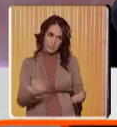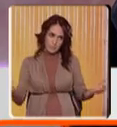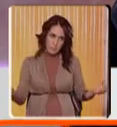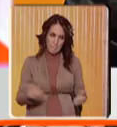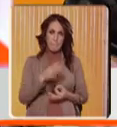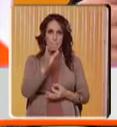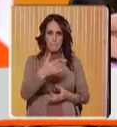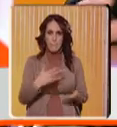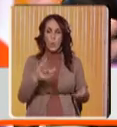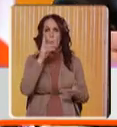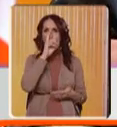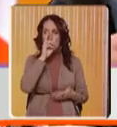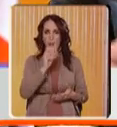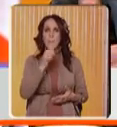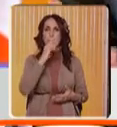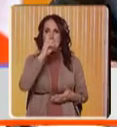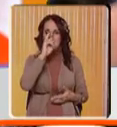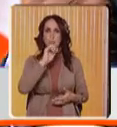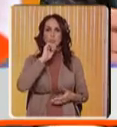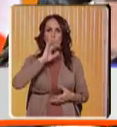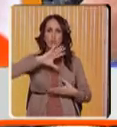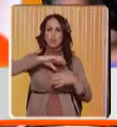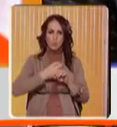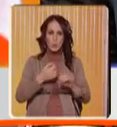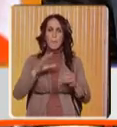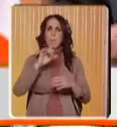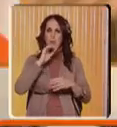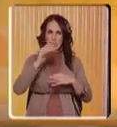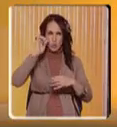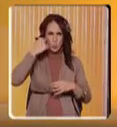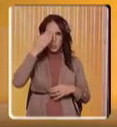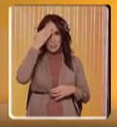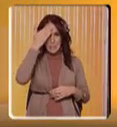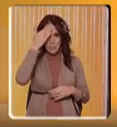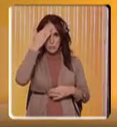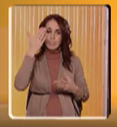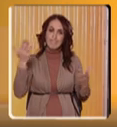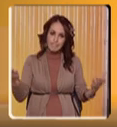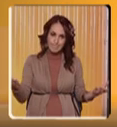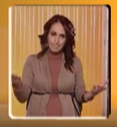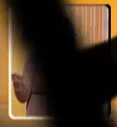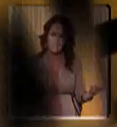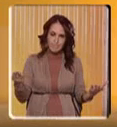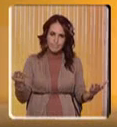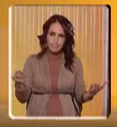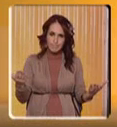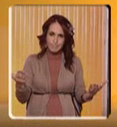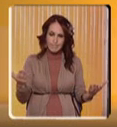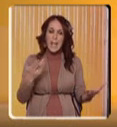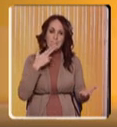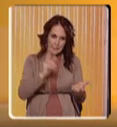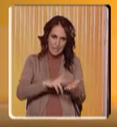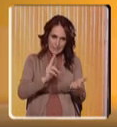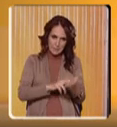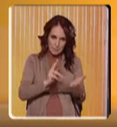ou reformular esta pergunta. O álcool, beber álcool pode destruir, pode fazer mal ao cérebro? Vamos à resposta, se bem que tenha sido esta a pergunta.